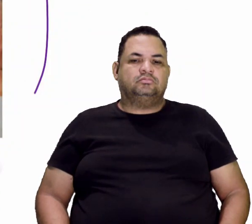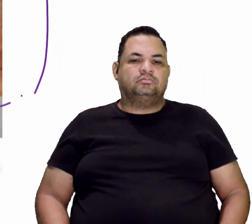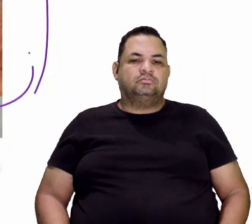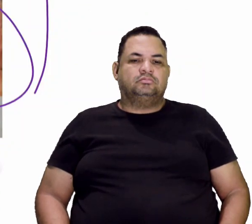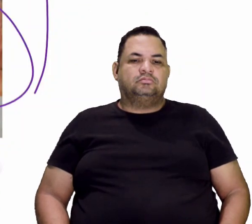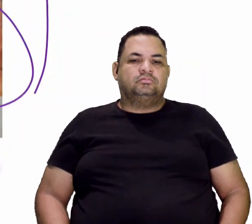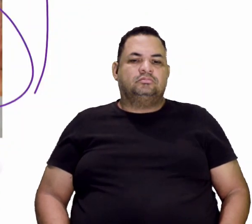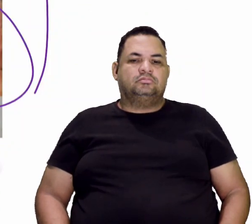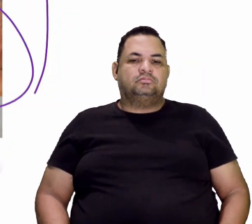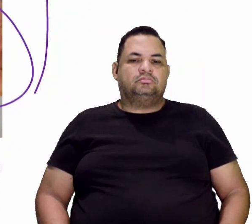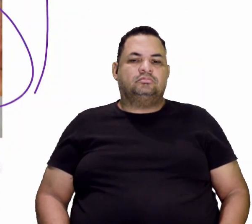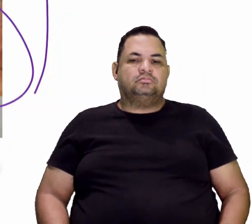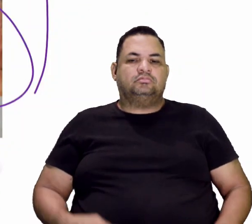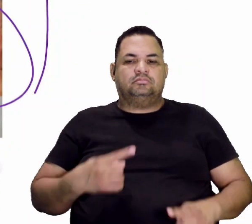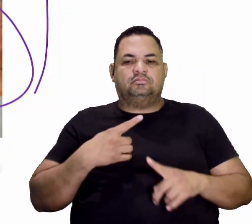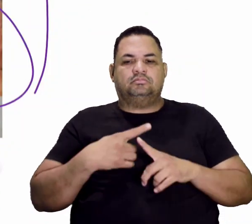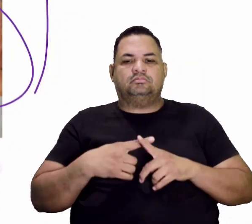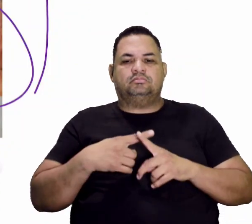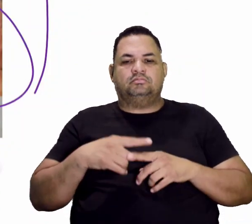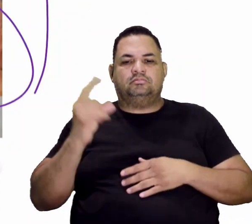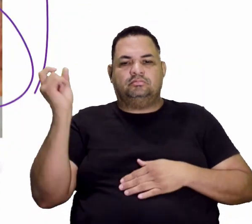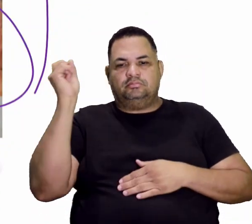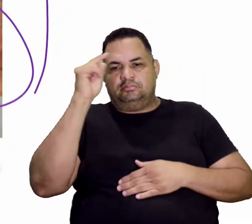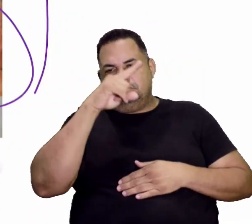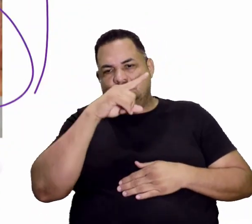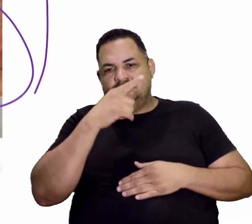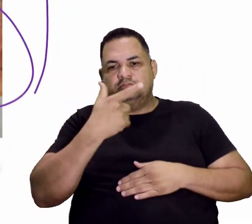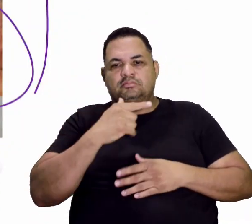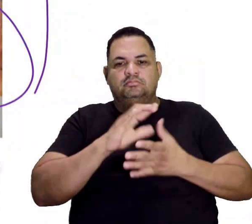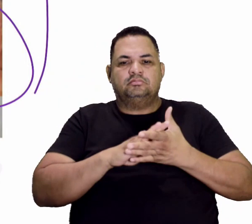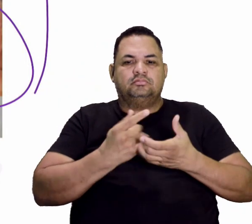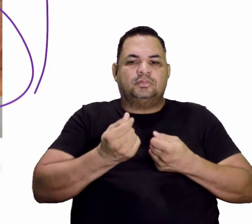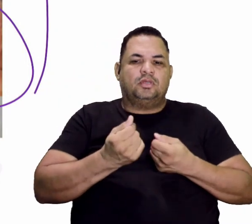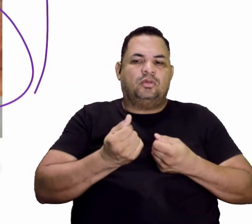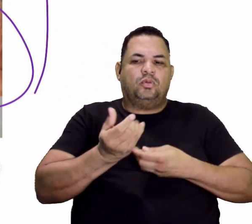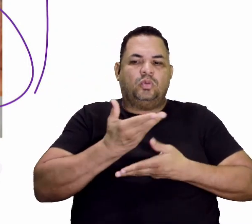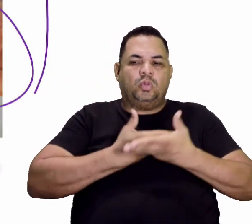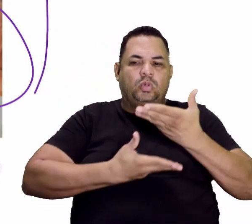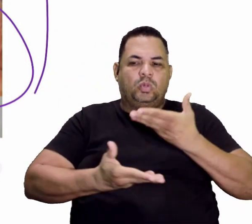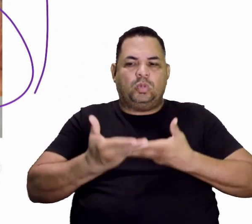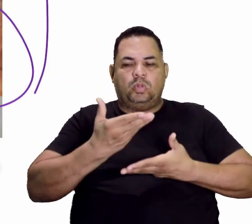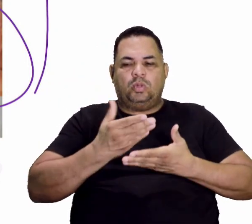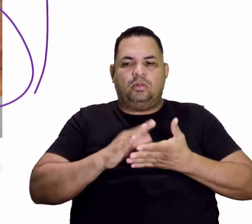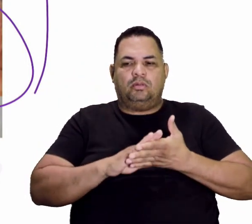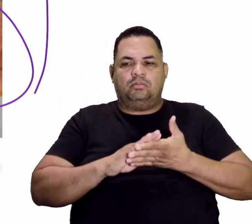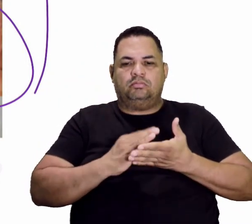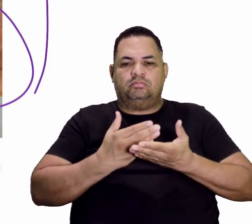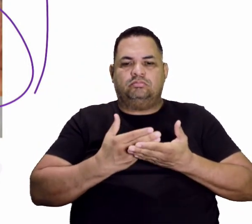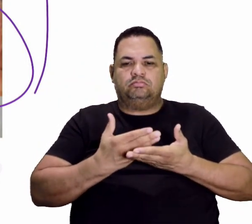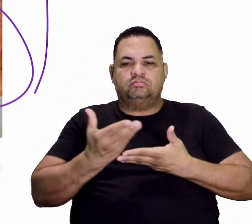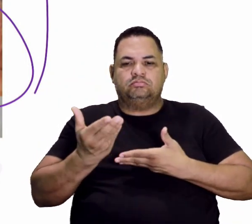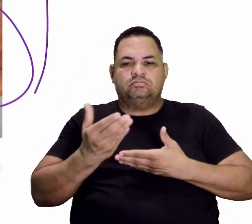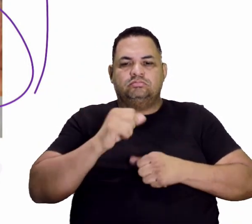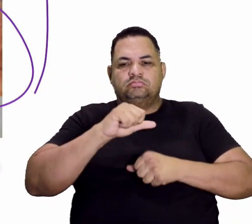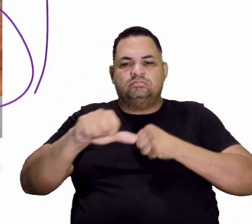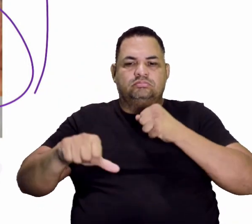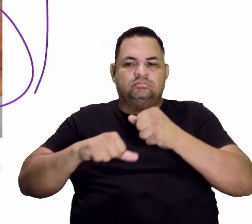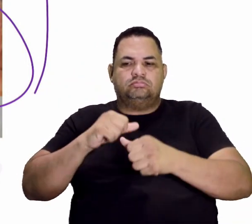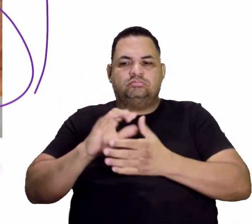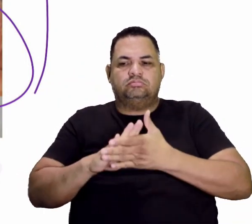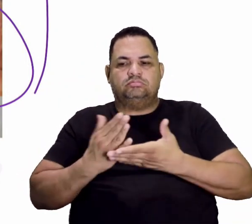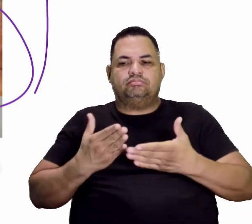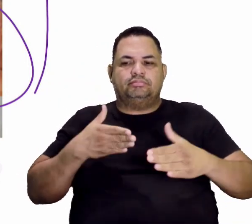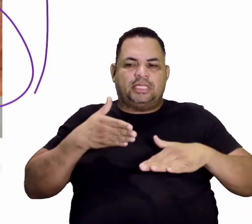Eles inseriram isso aqui porque eles tinham muita dificuldade, as pessoas não tinham troco, não tinha condição, né, porque tinha que ir